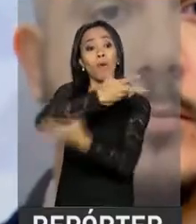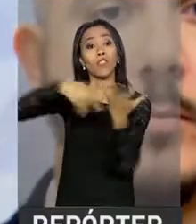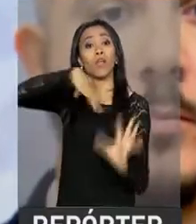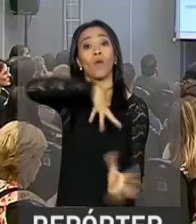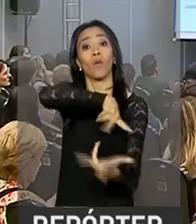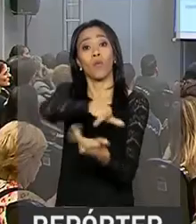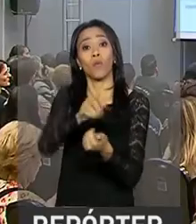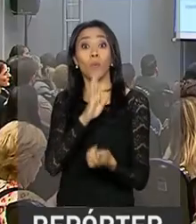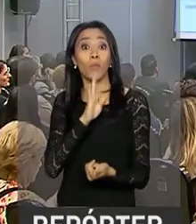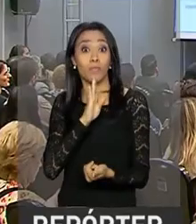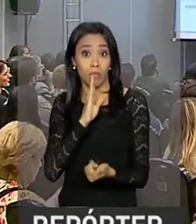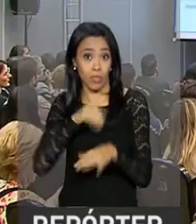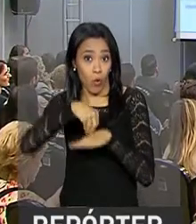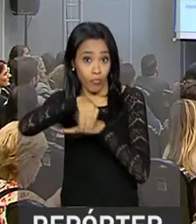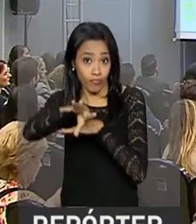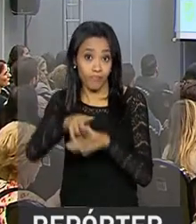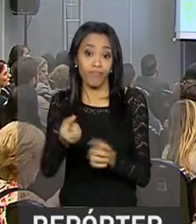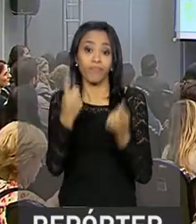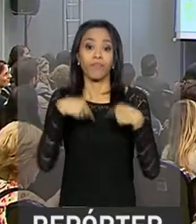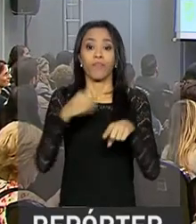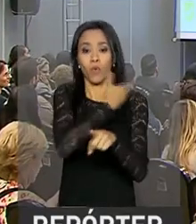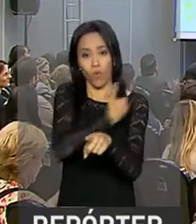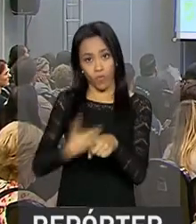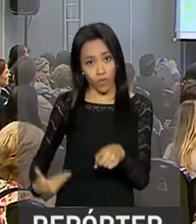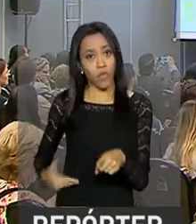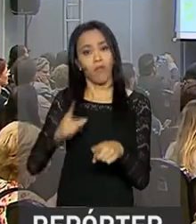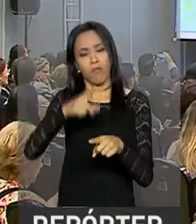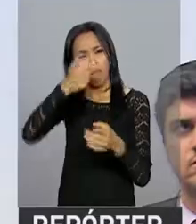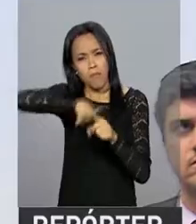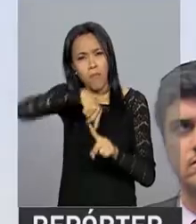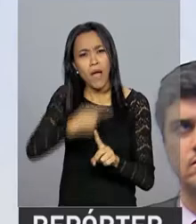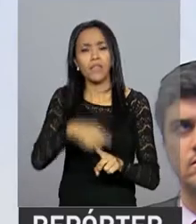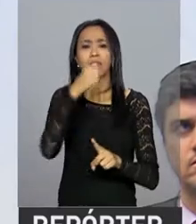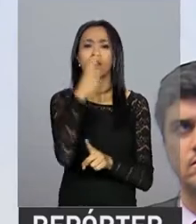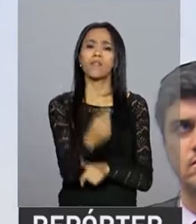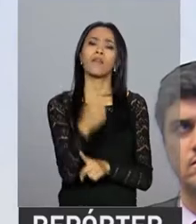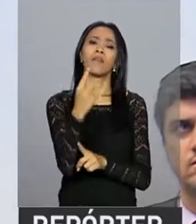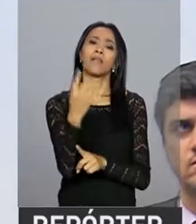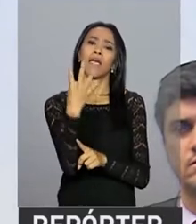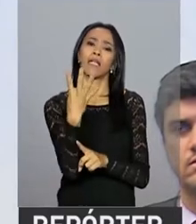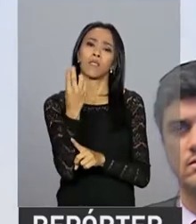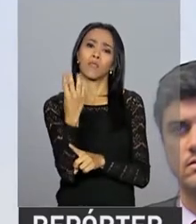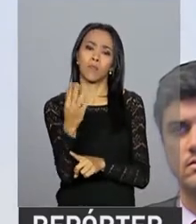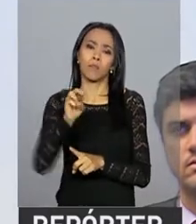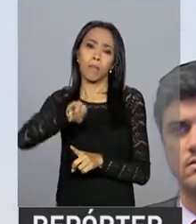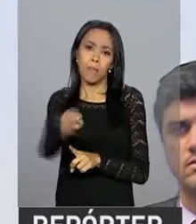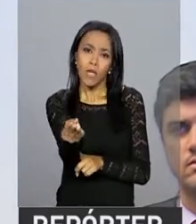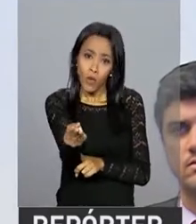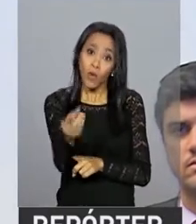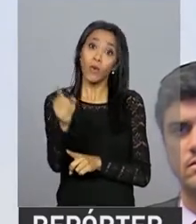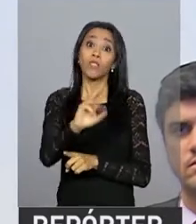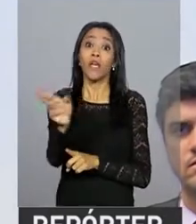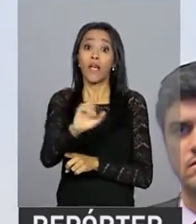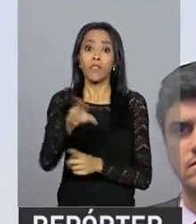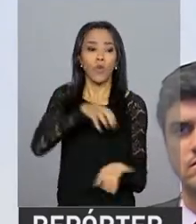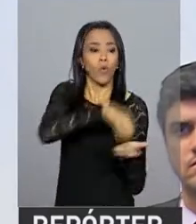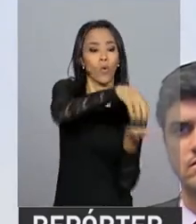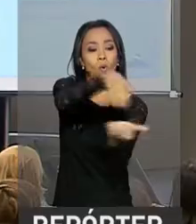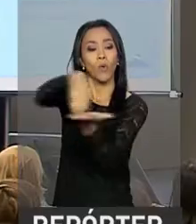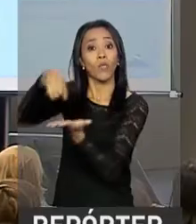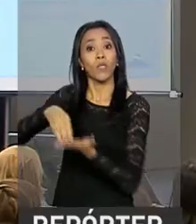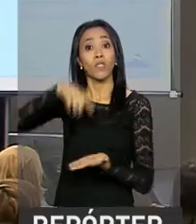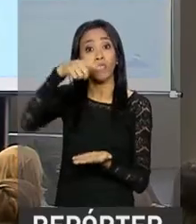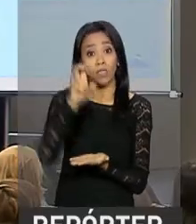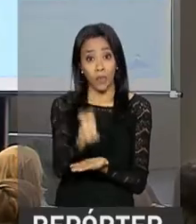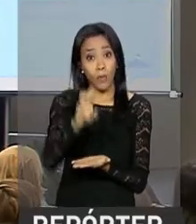mundo esse conhecimento. Além disso, o governo está investindo mais 114 milhões de reais em 52 novos centros de reabilitação